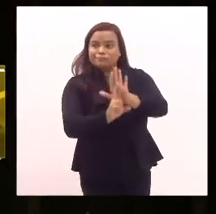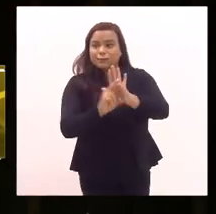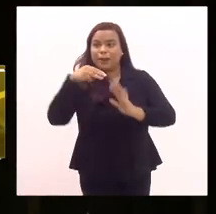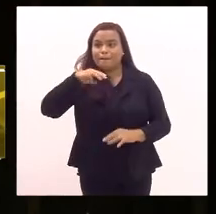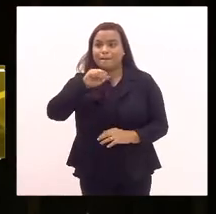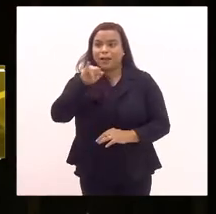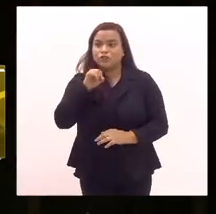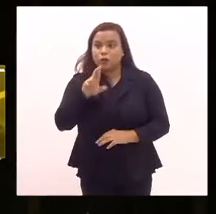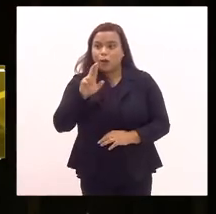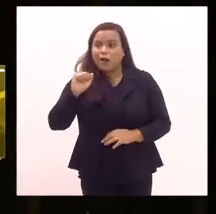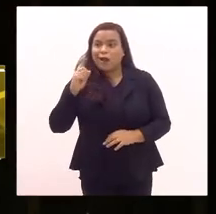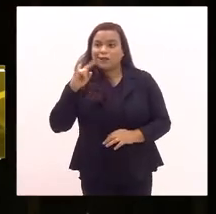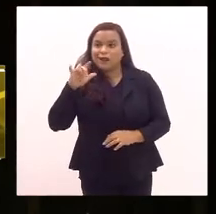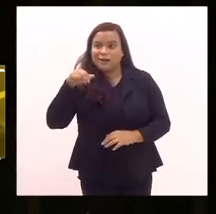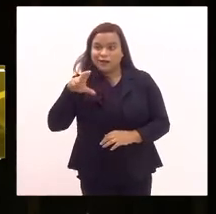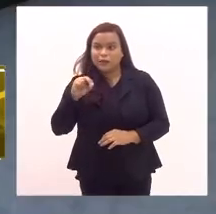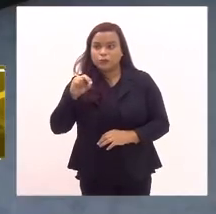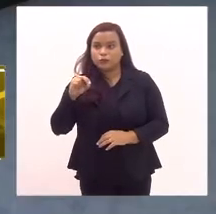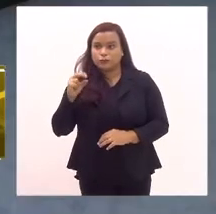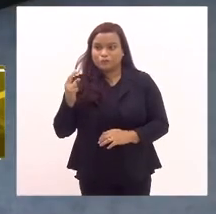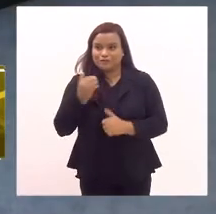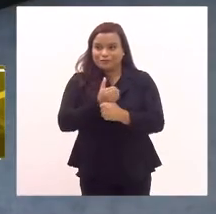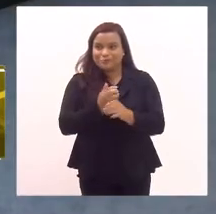de Azevedo.